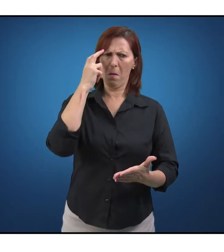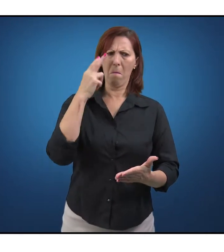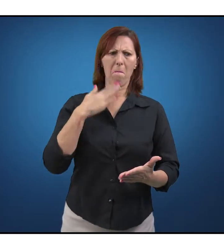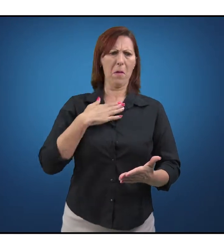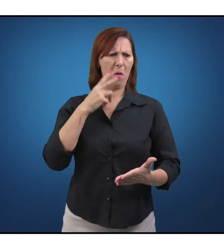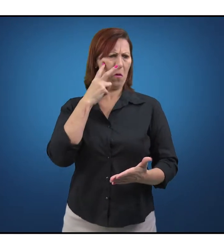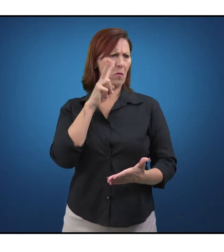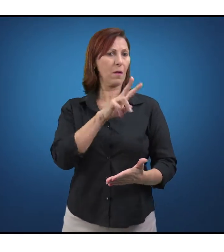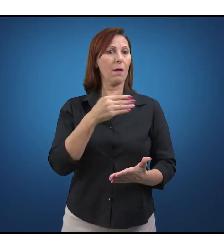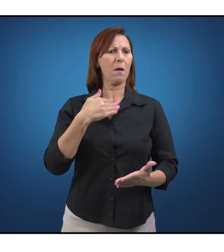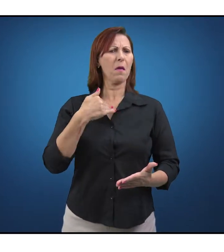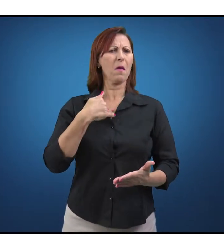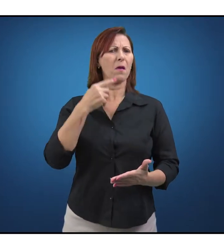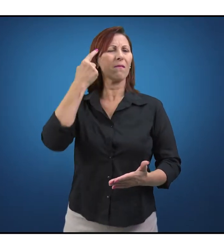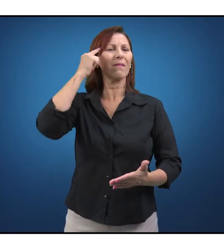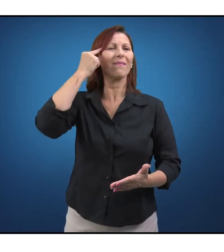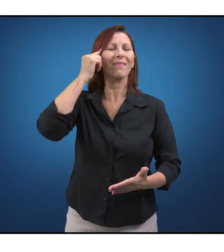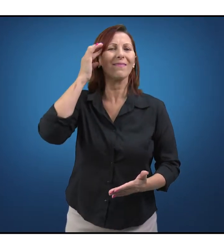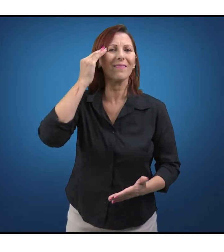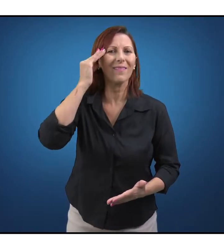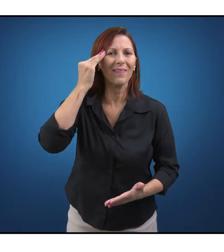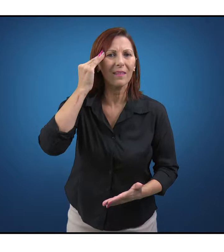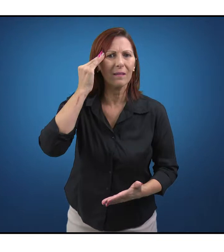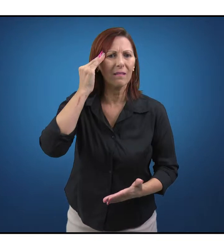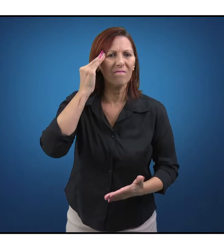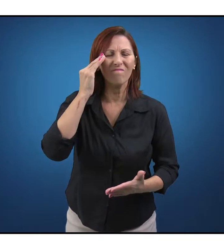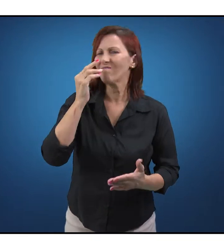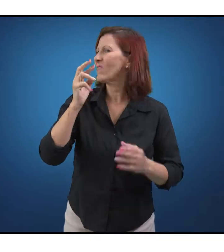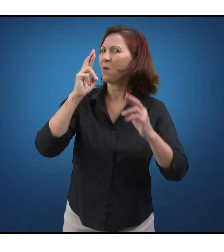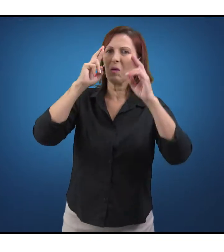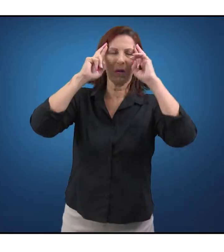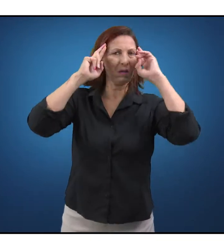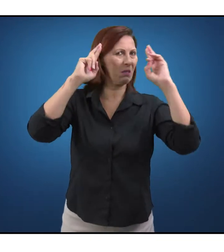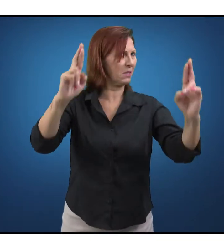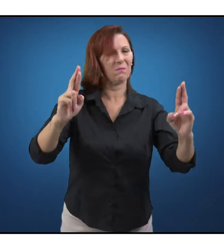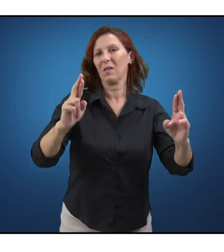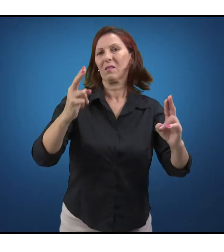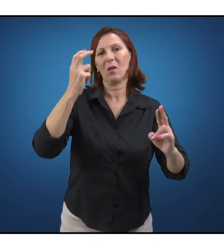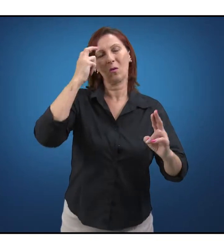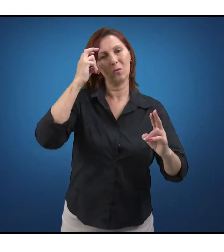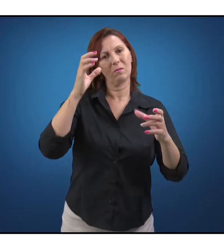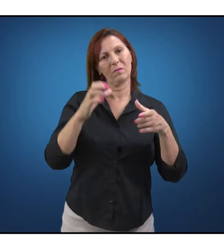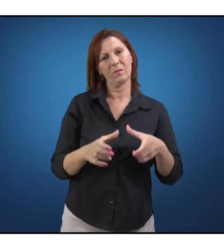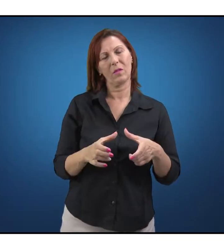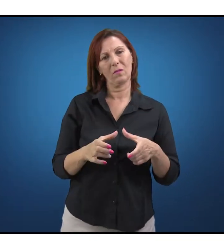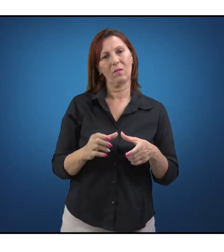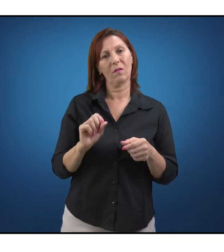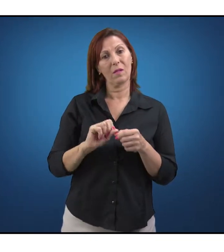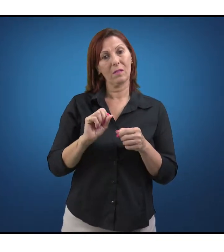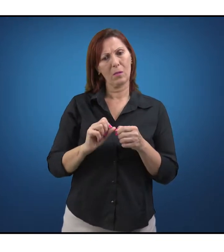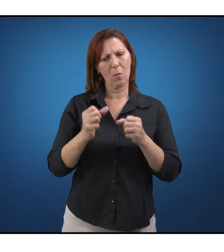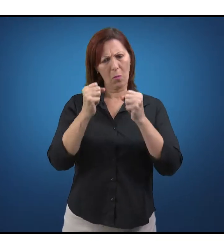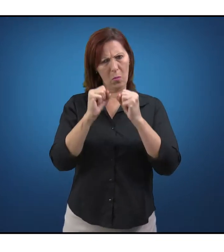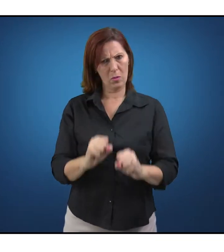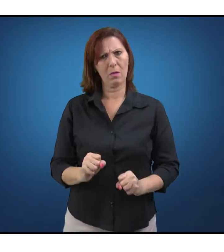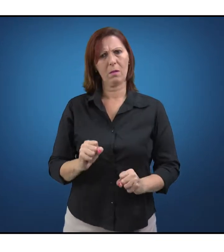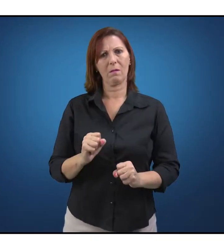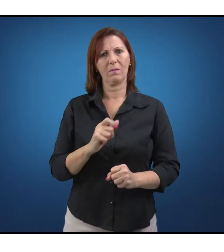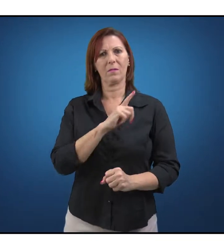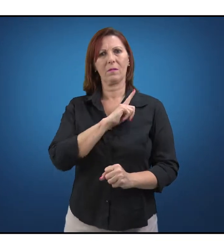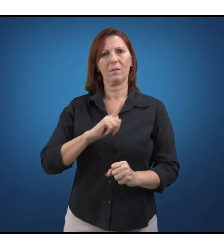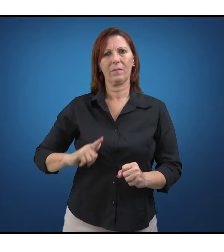minha forma de entender e desrespeitando a cultura daquele local. Então, eu estou fazendo um poder de governo. A cultura